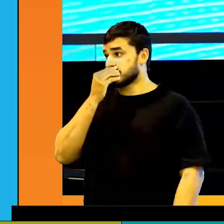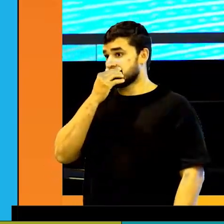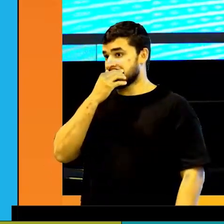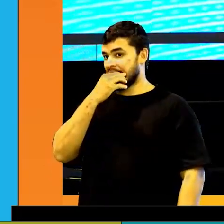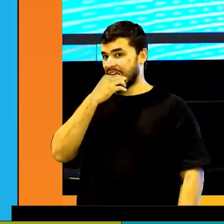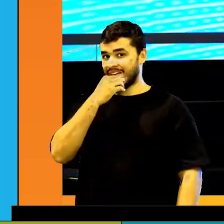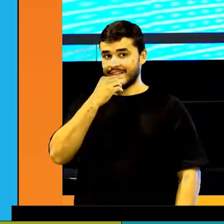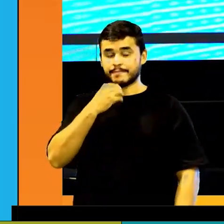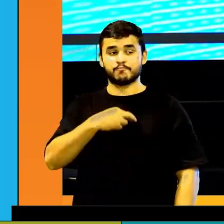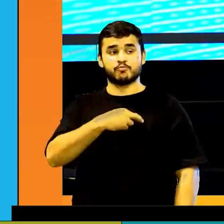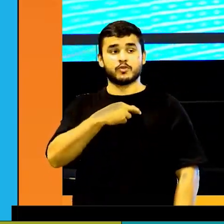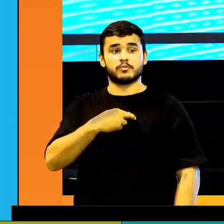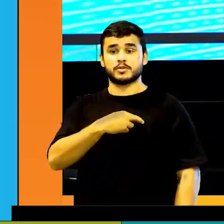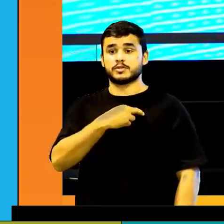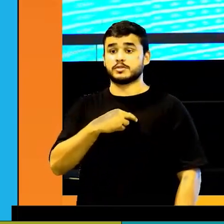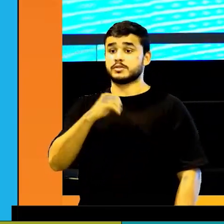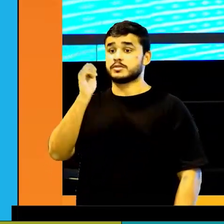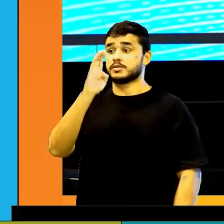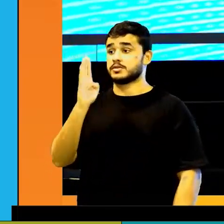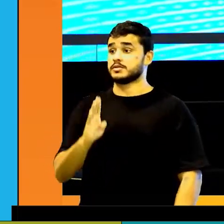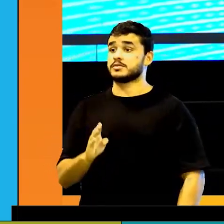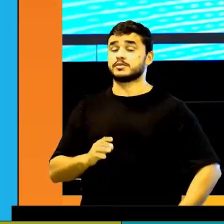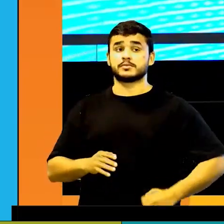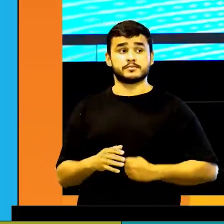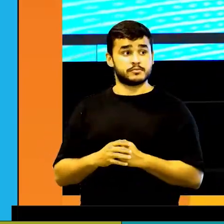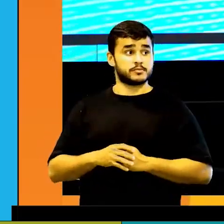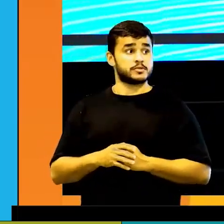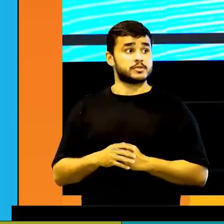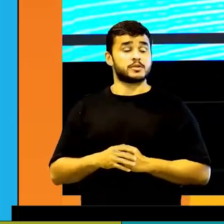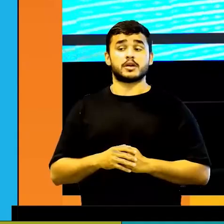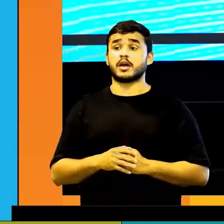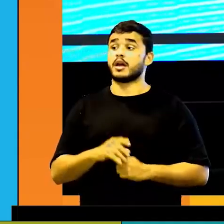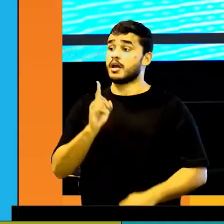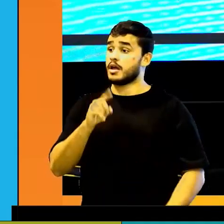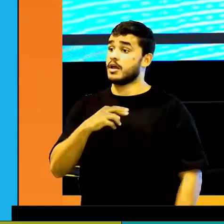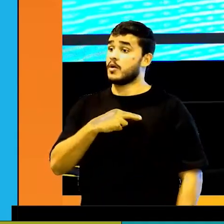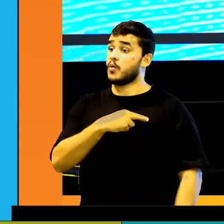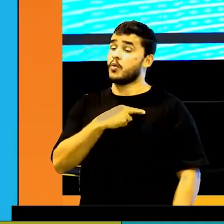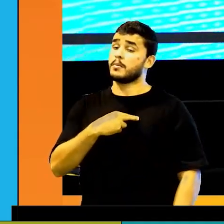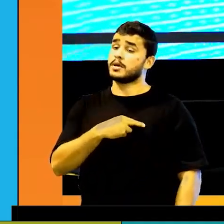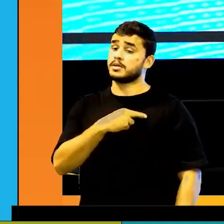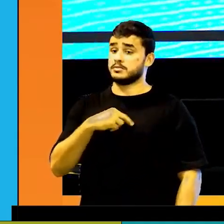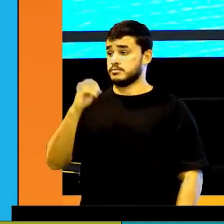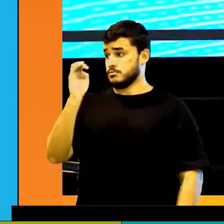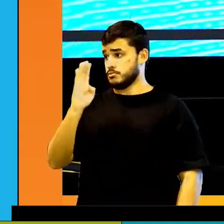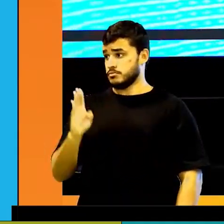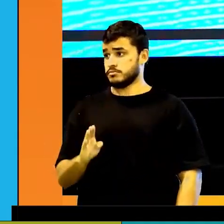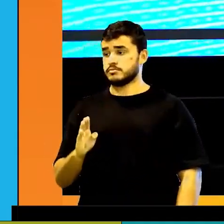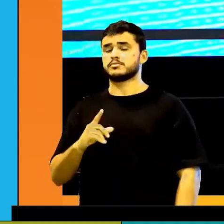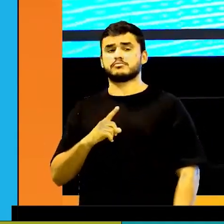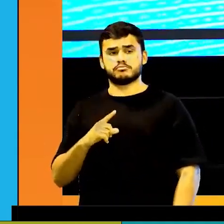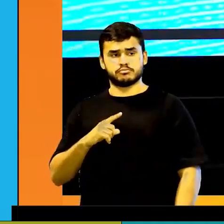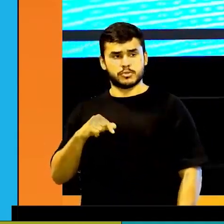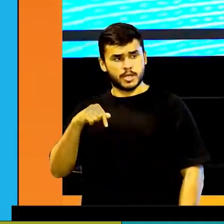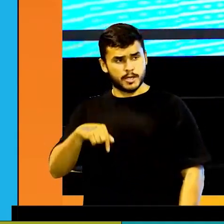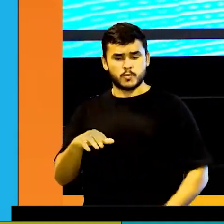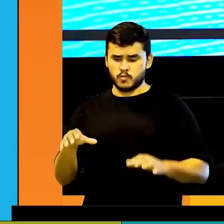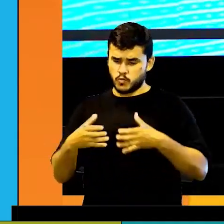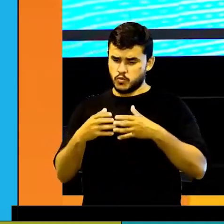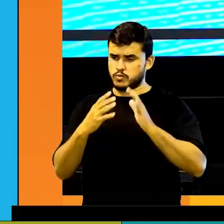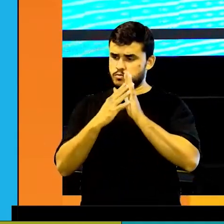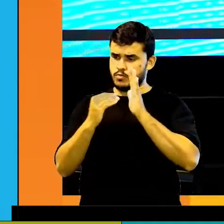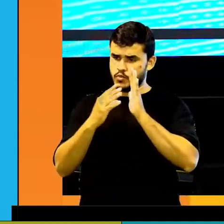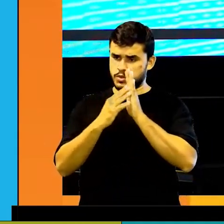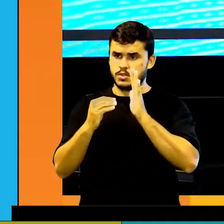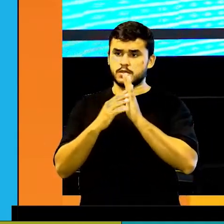Romantismo no Brasil. O romantismo no Brasil foi um movimento literário que reuniu uma produção muito rica de